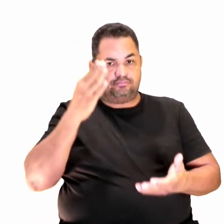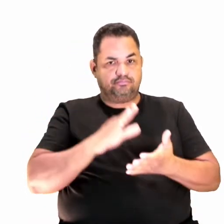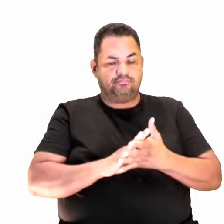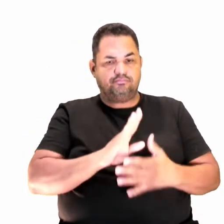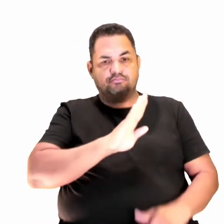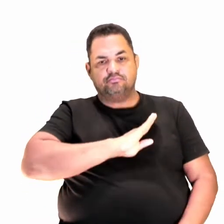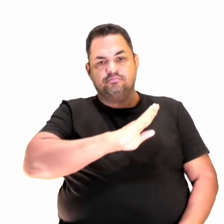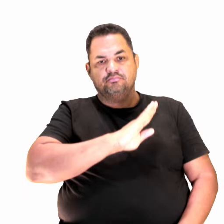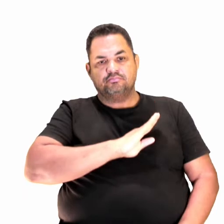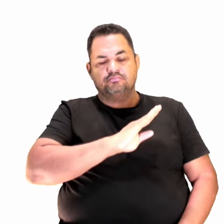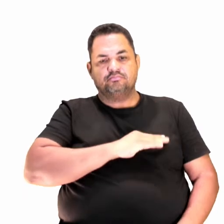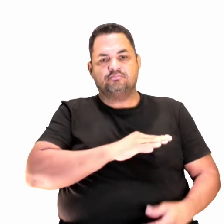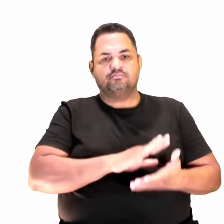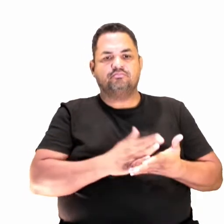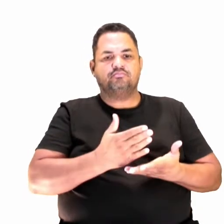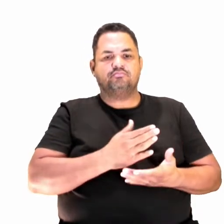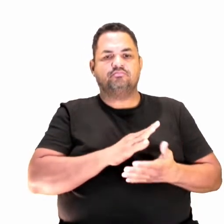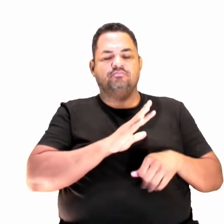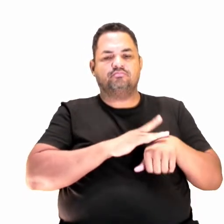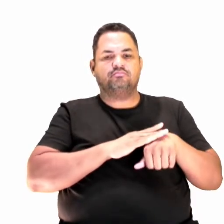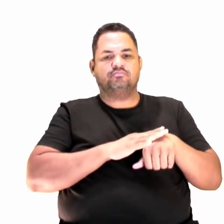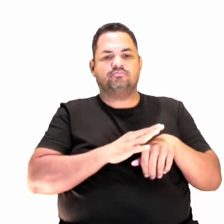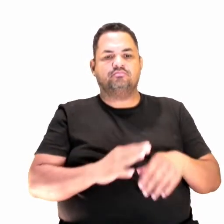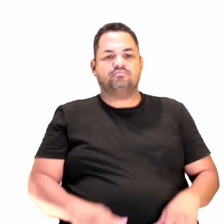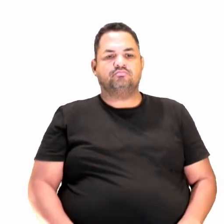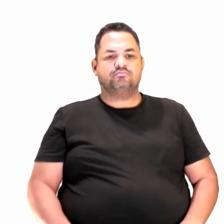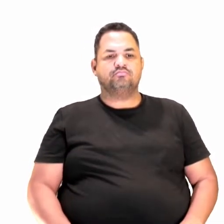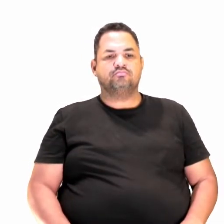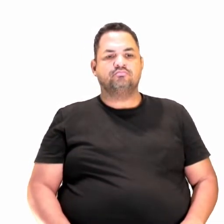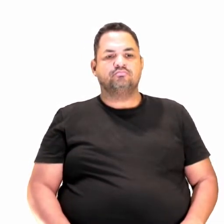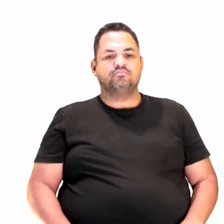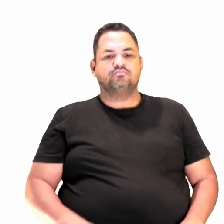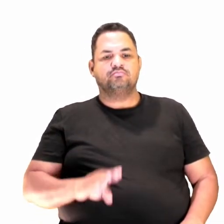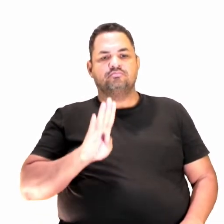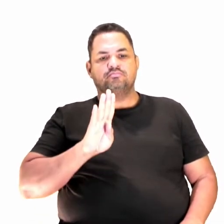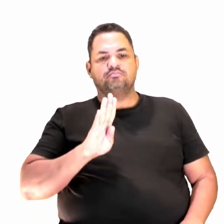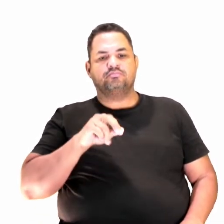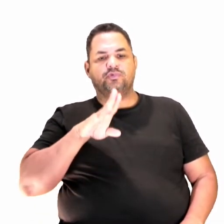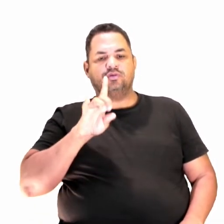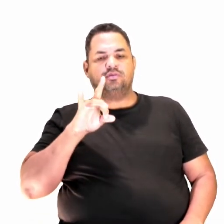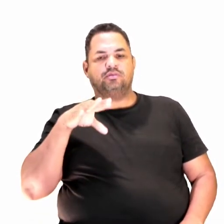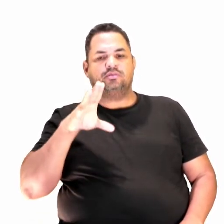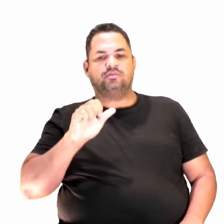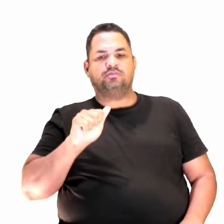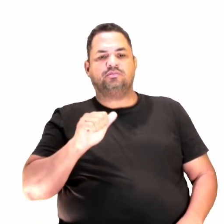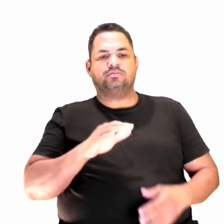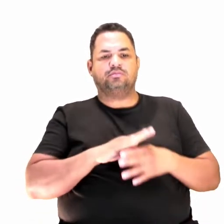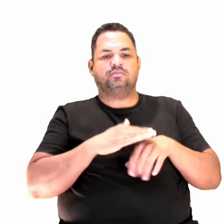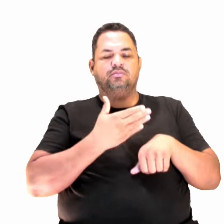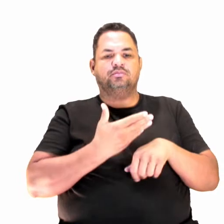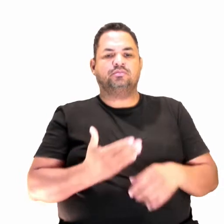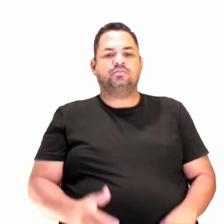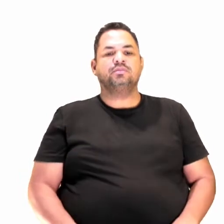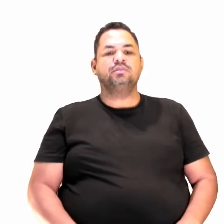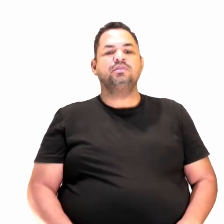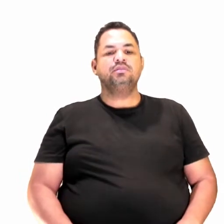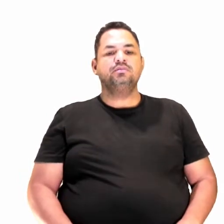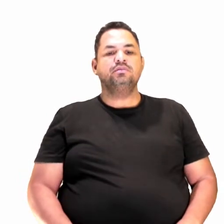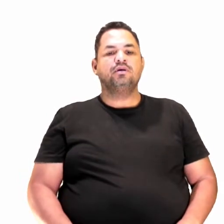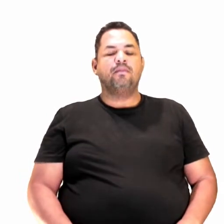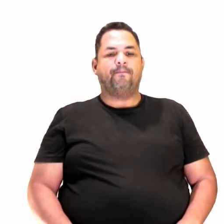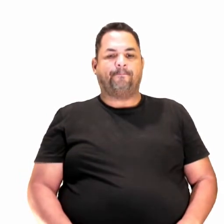ser a vigorexia, characterized by the excessive practice of physical